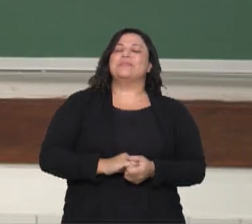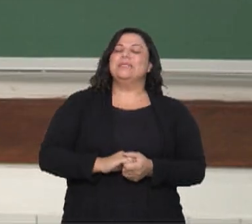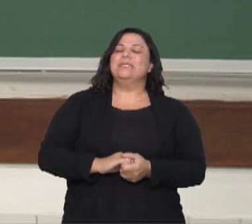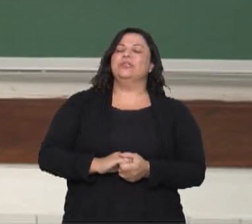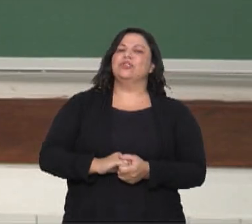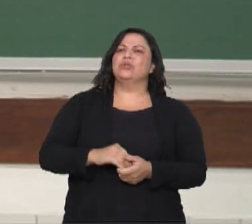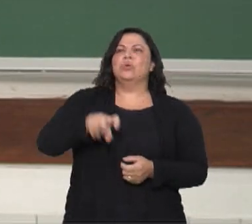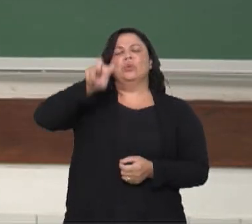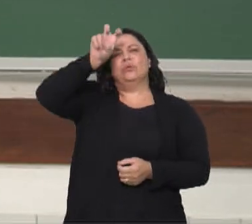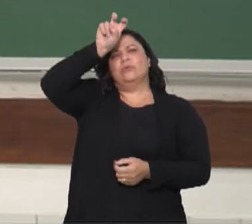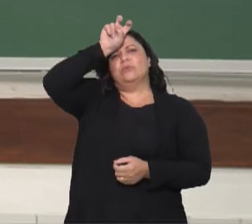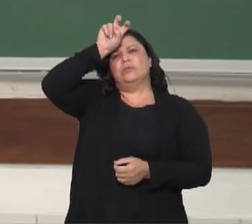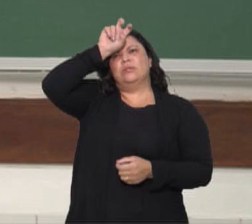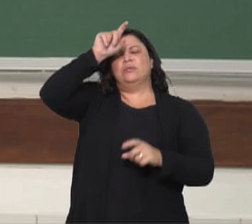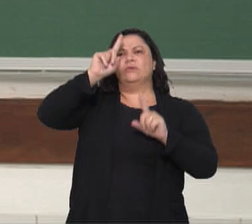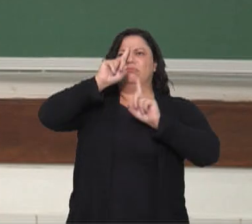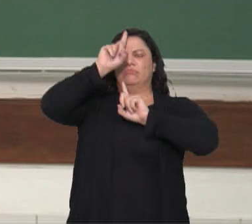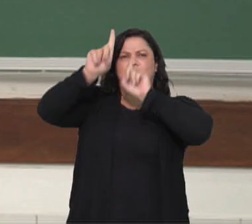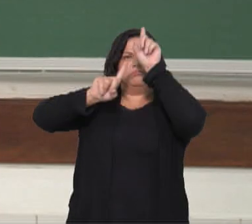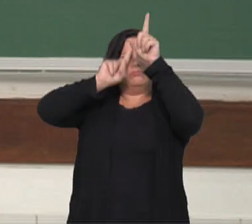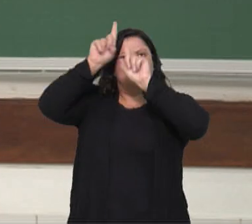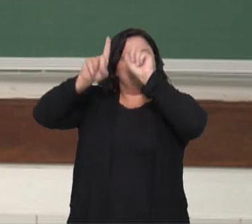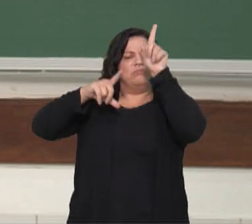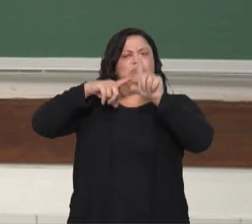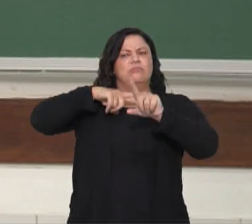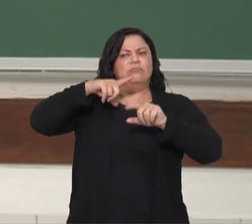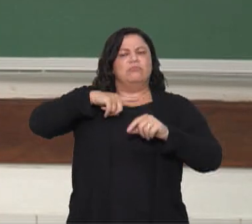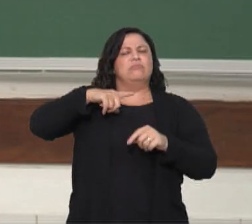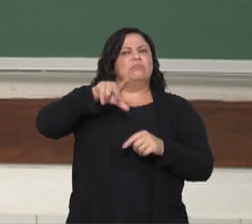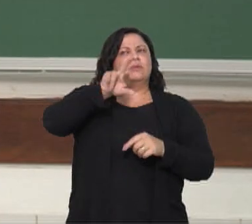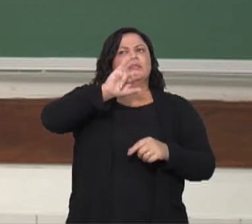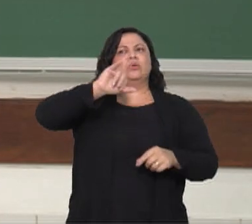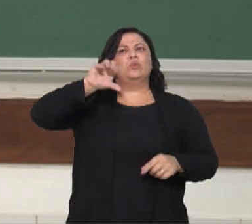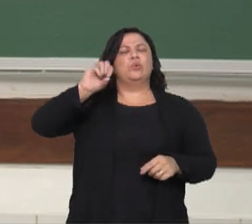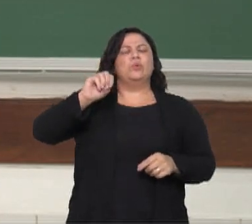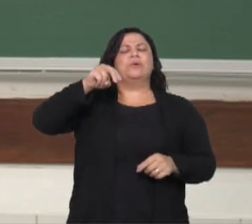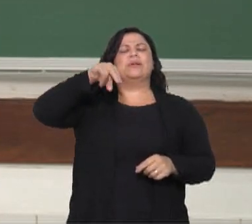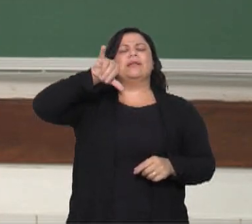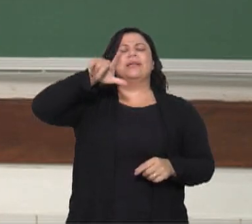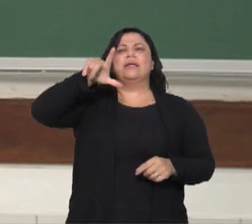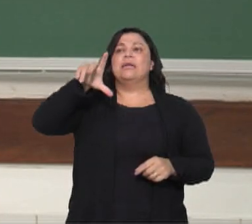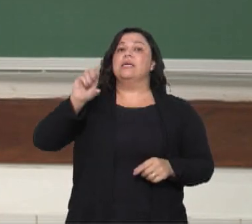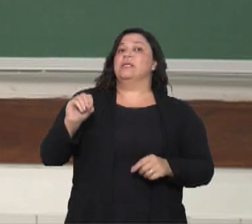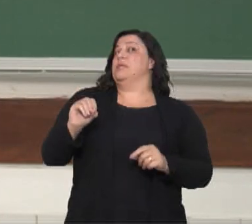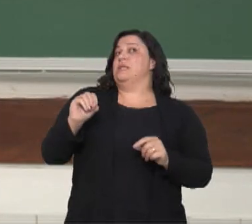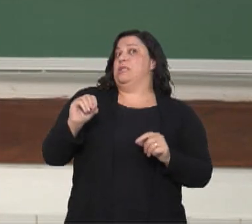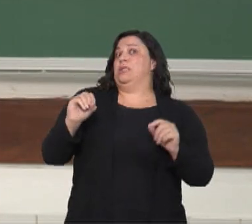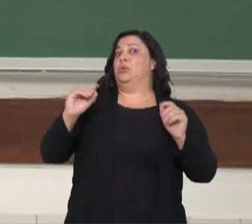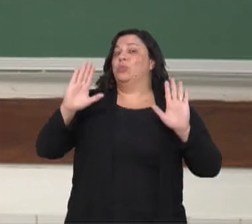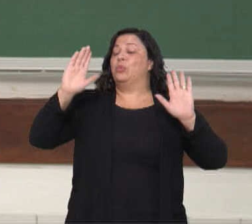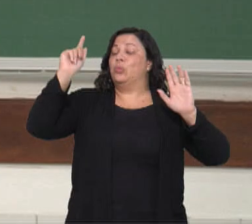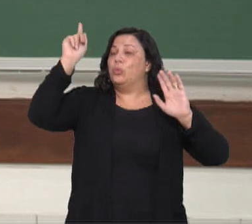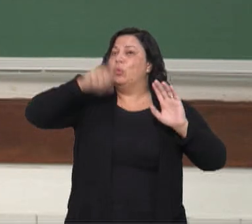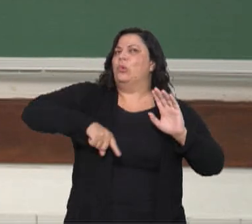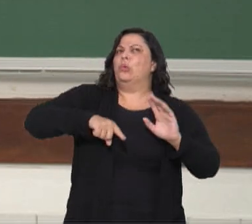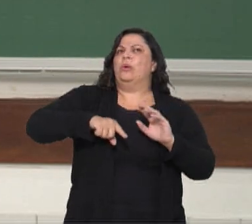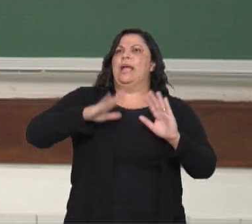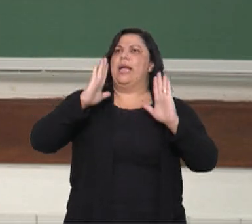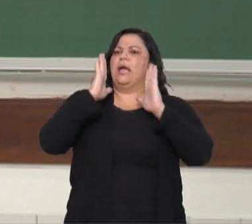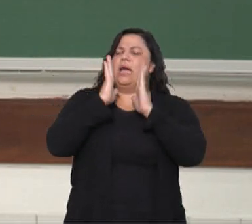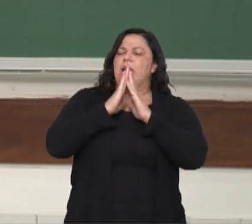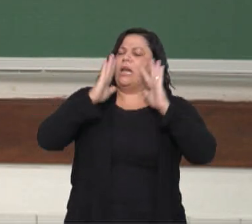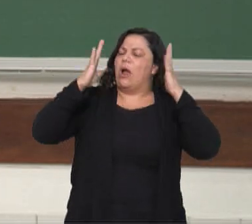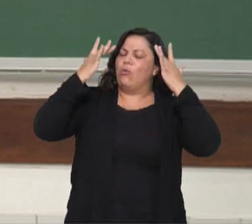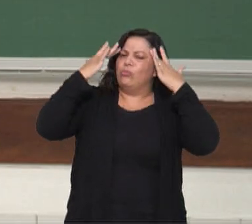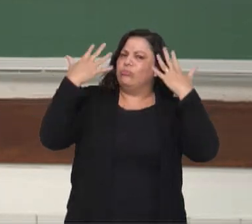Egito, a ideia que se tinha do rio Nilo, uma espécie de algo sagrado, junto com os poderes do faraó, vinha a ideia de